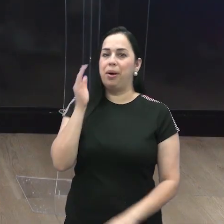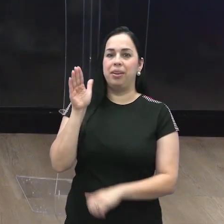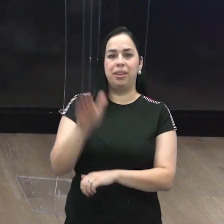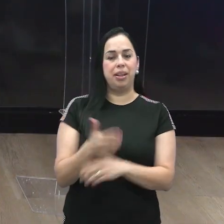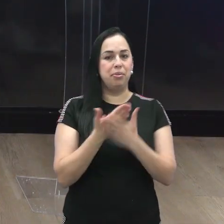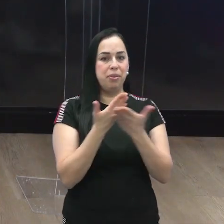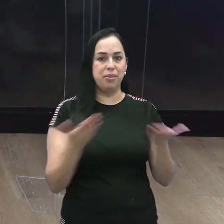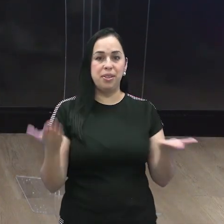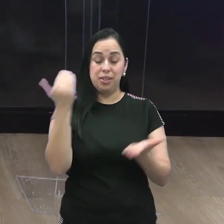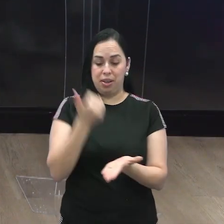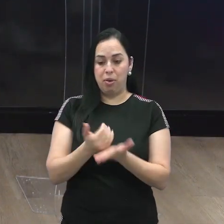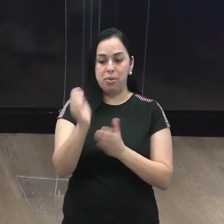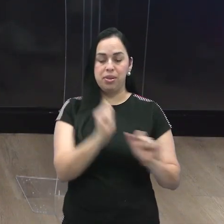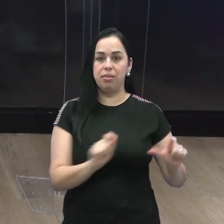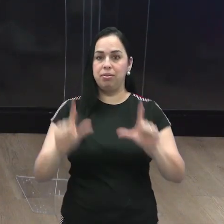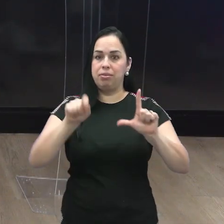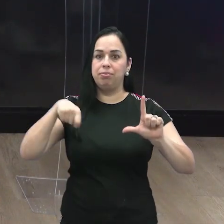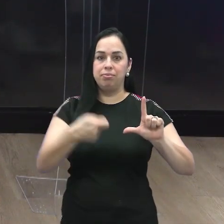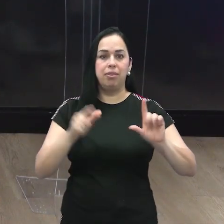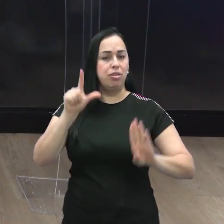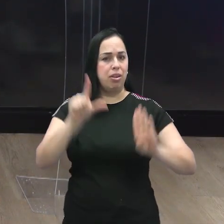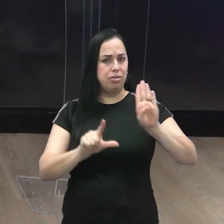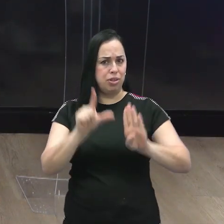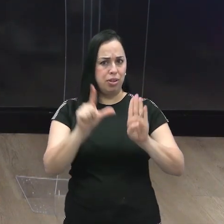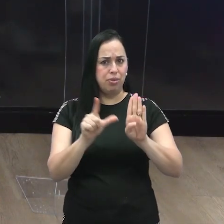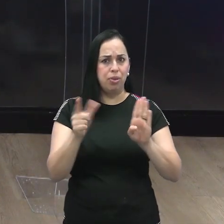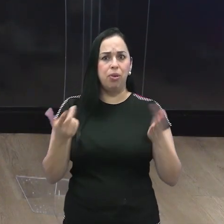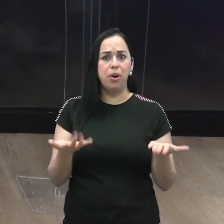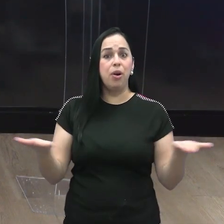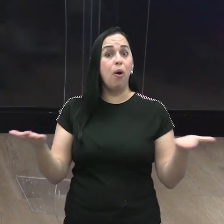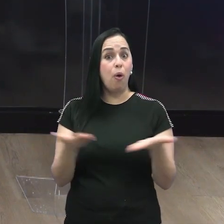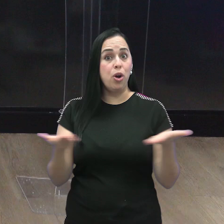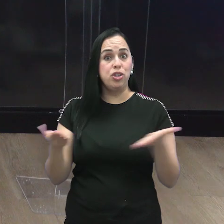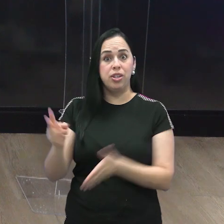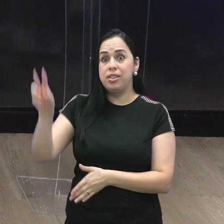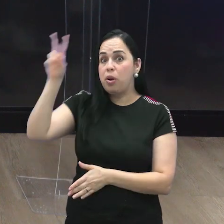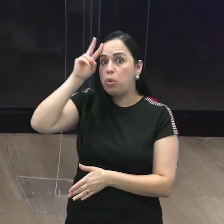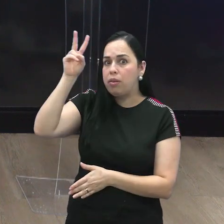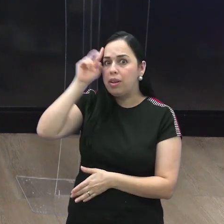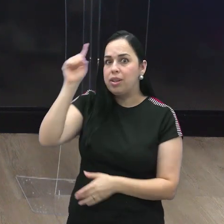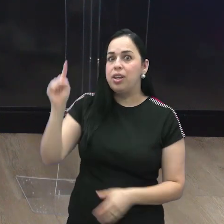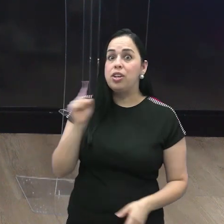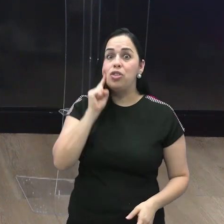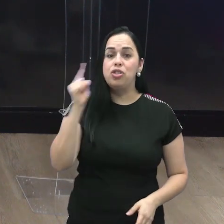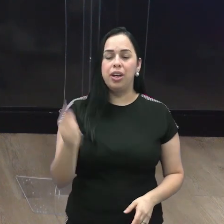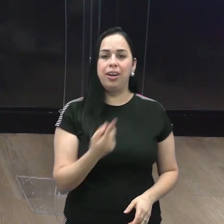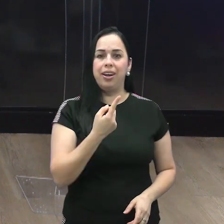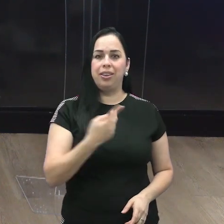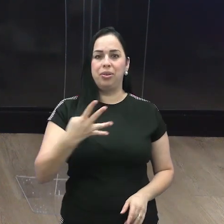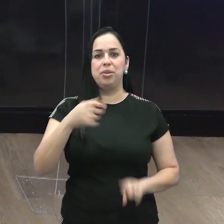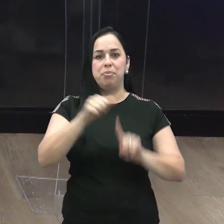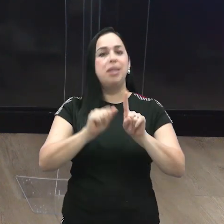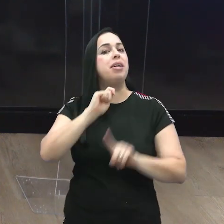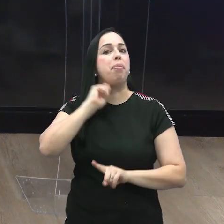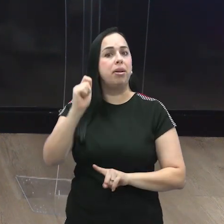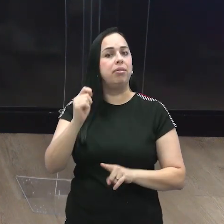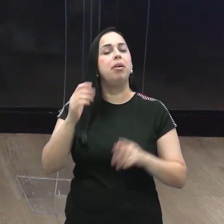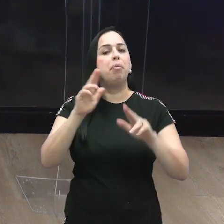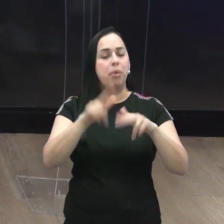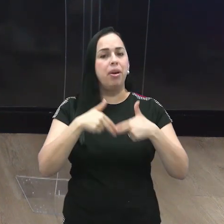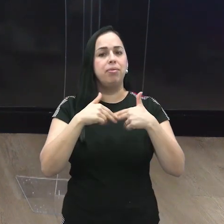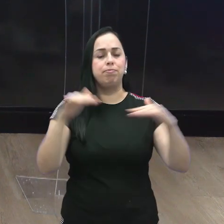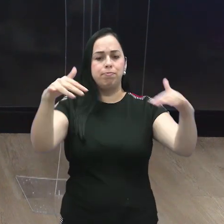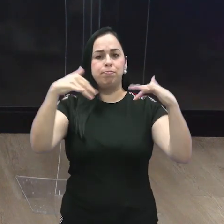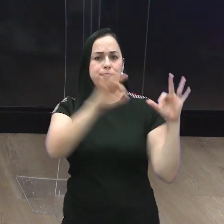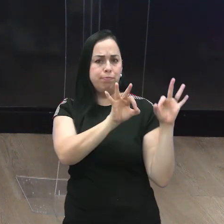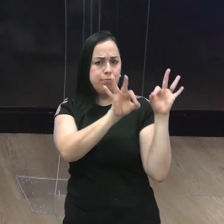Ótima tarde para você. Começa agora o Boletim Legislativo, hoje, segunda-feira, dia 14 de abril. E eu te